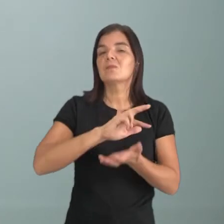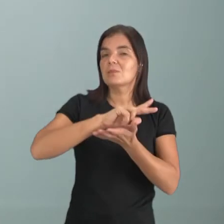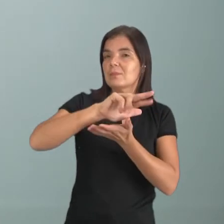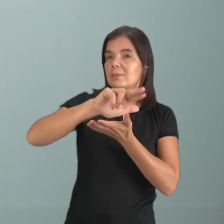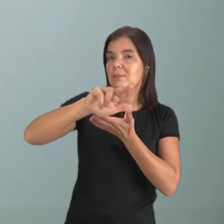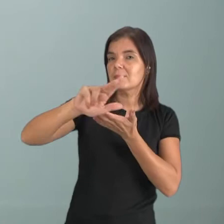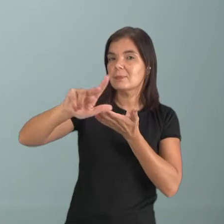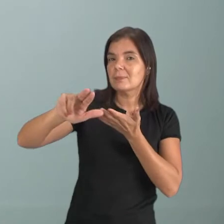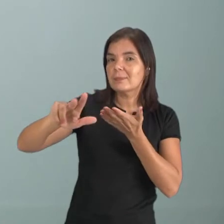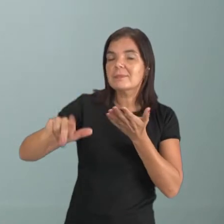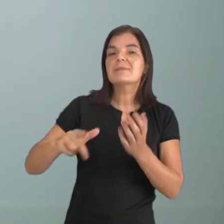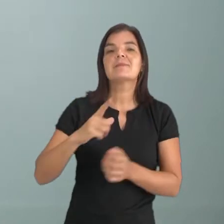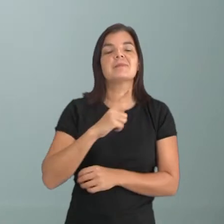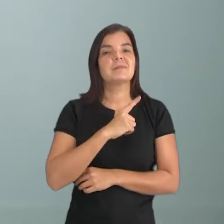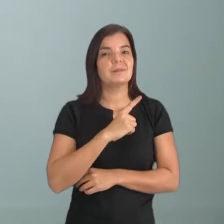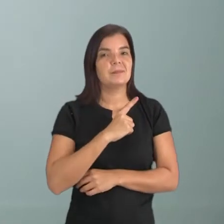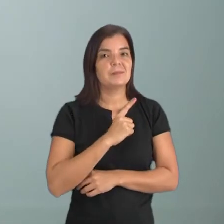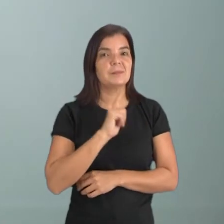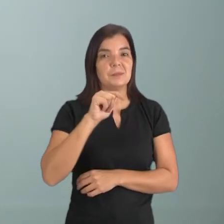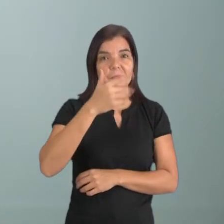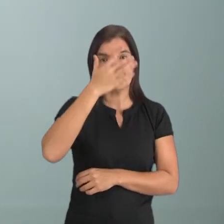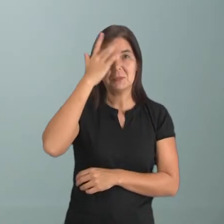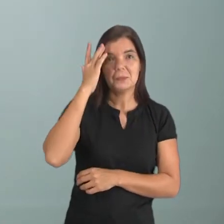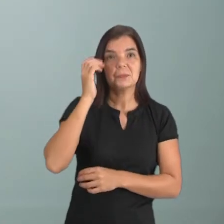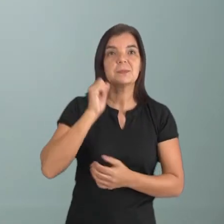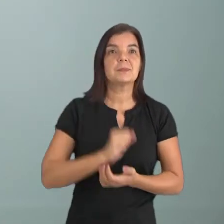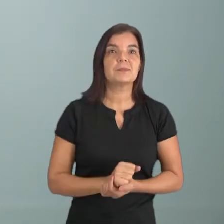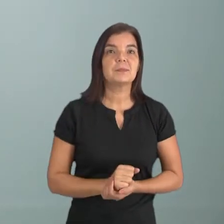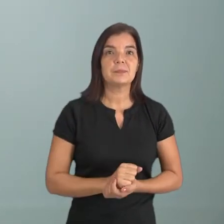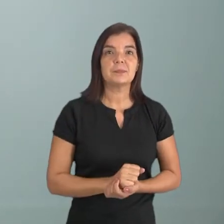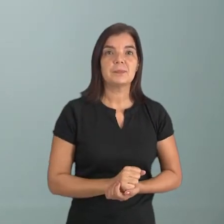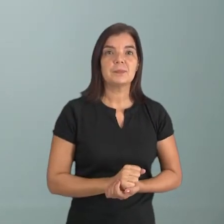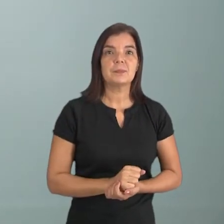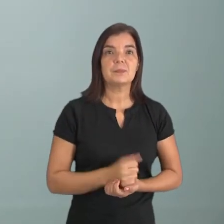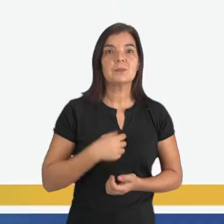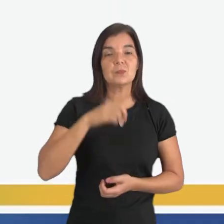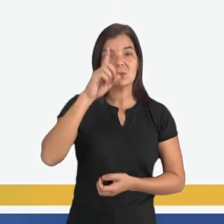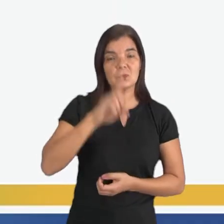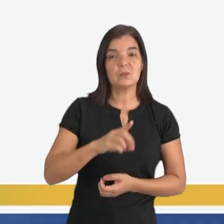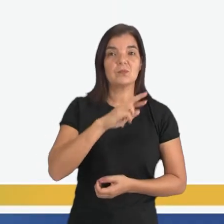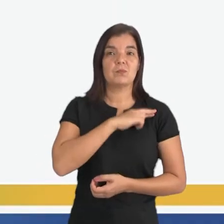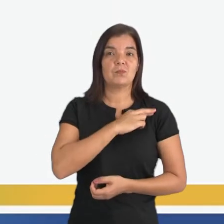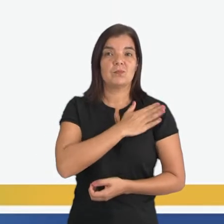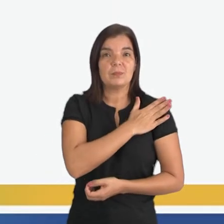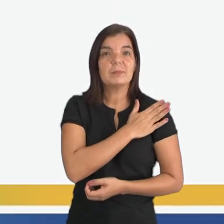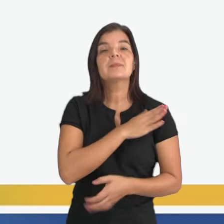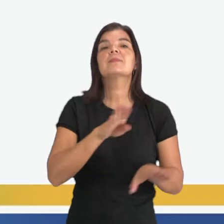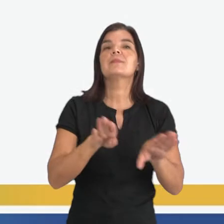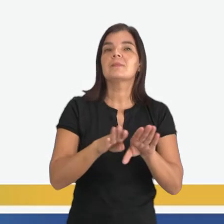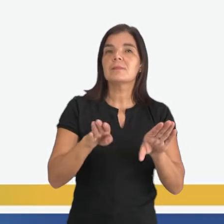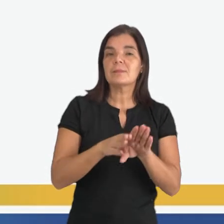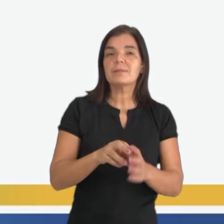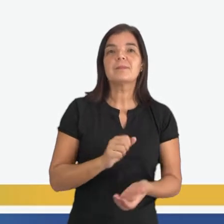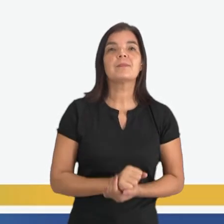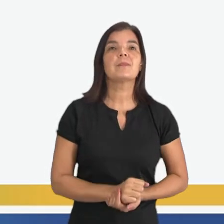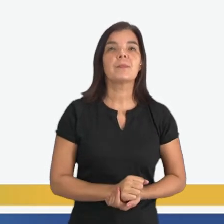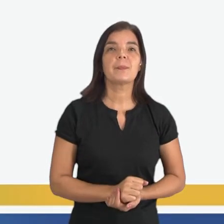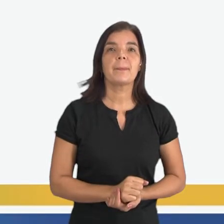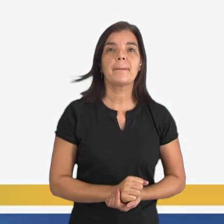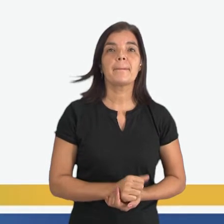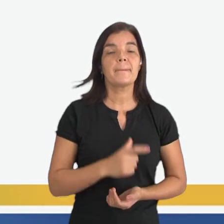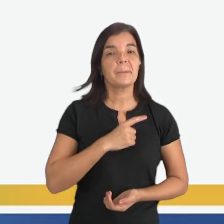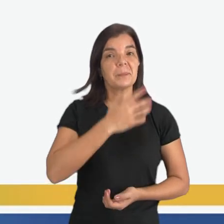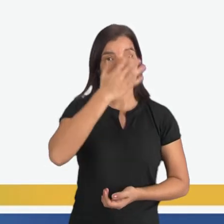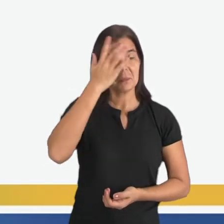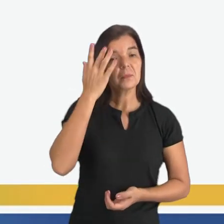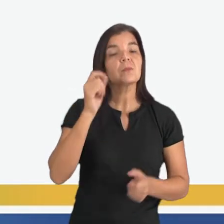da diversidade que existe em outras pessoas. Na defesa dos direitos raciais, lá na filosofia de vida, né? Tem